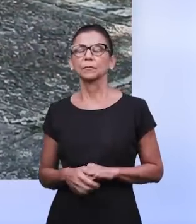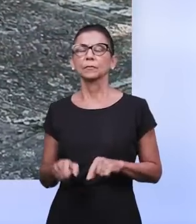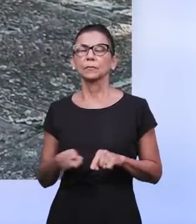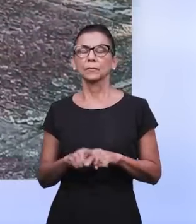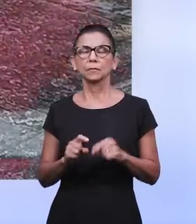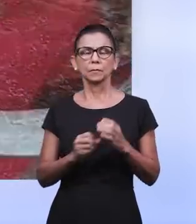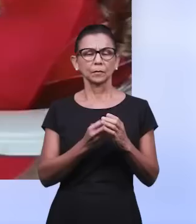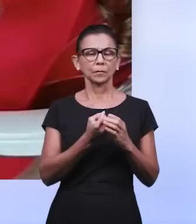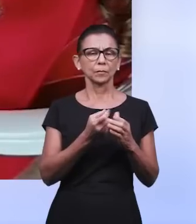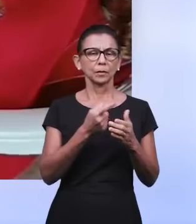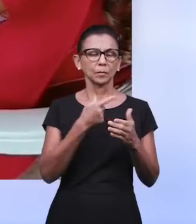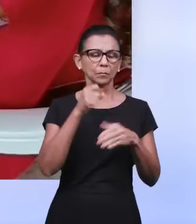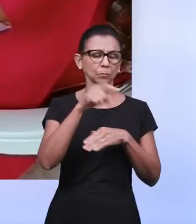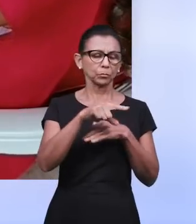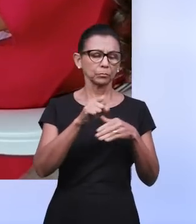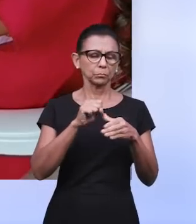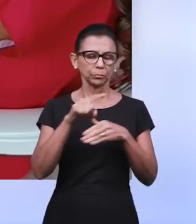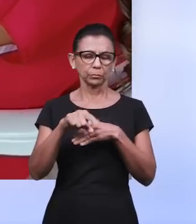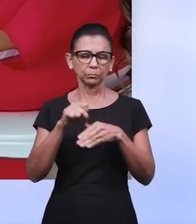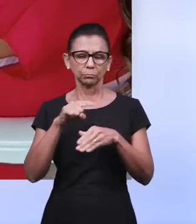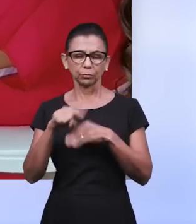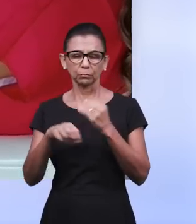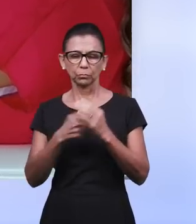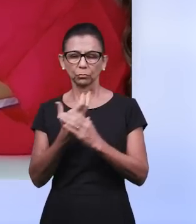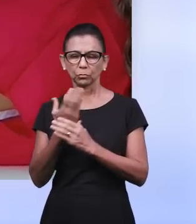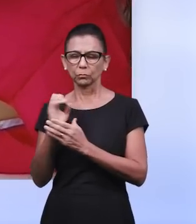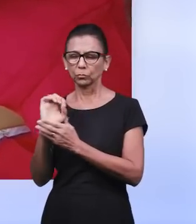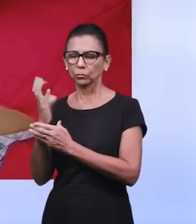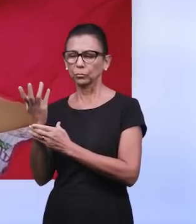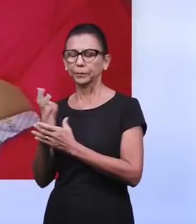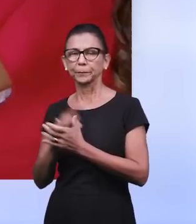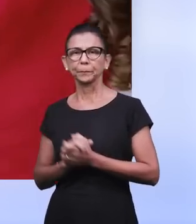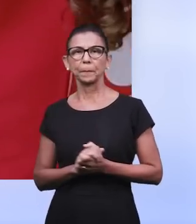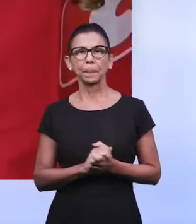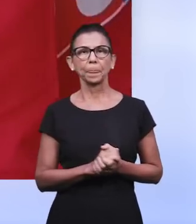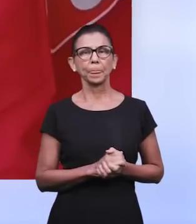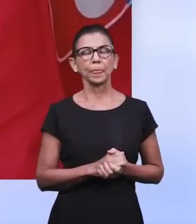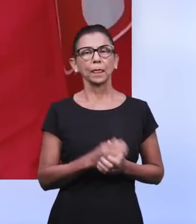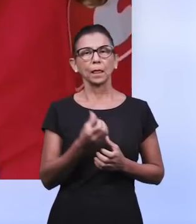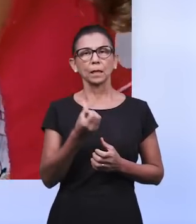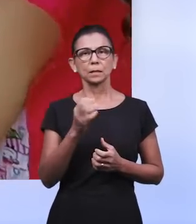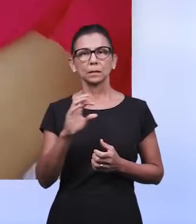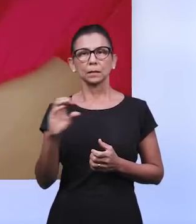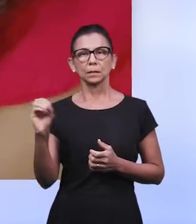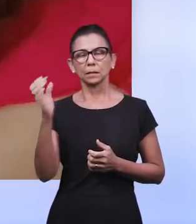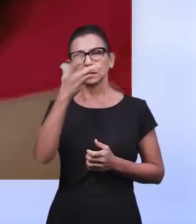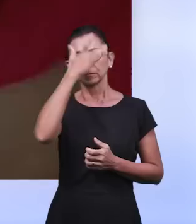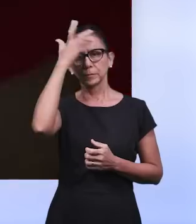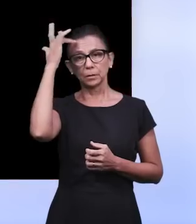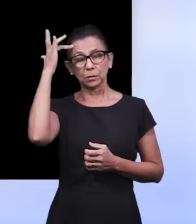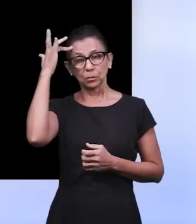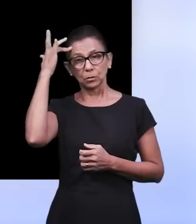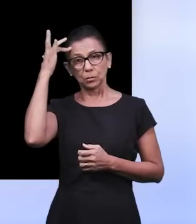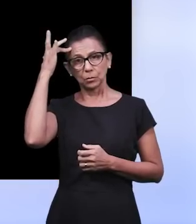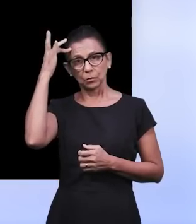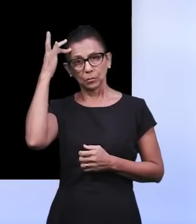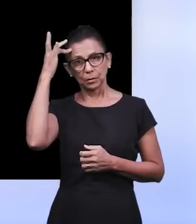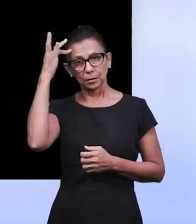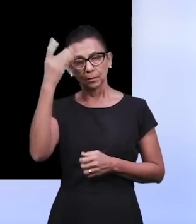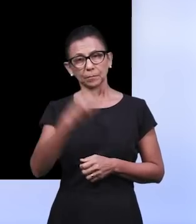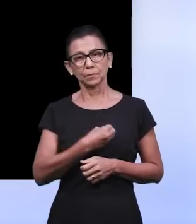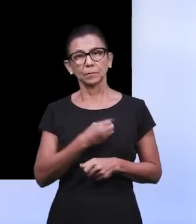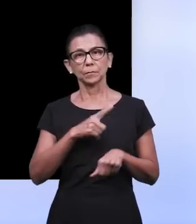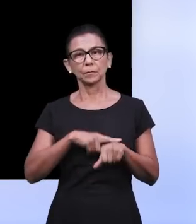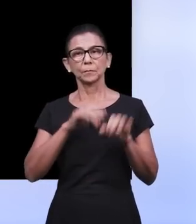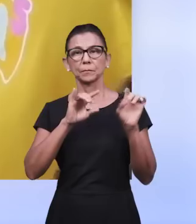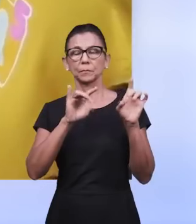de mudas e para o desenvolvimento físico. No total, quase 700 irmãos participaram desse momento especial neste